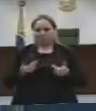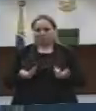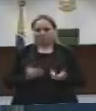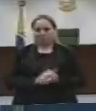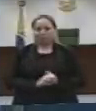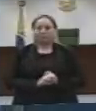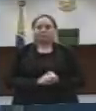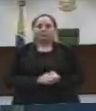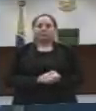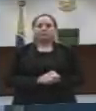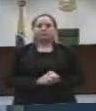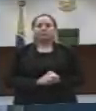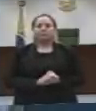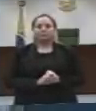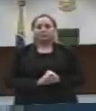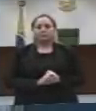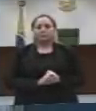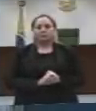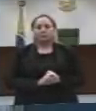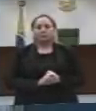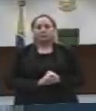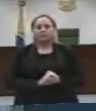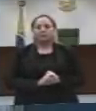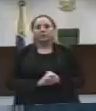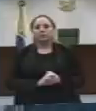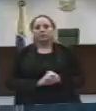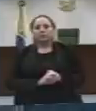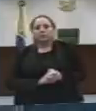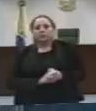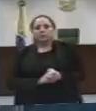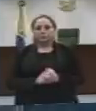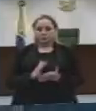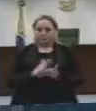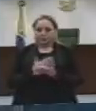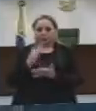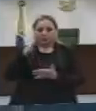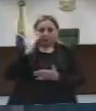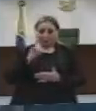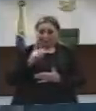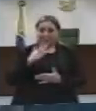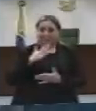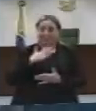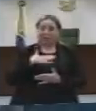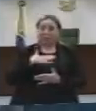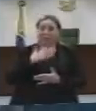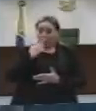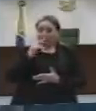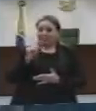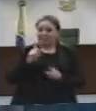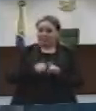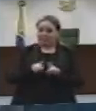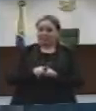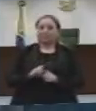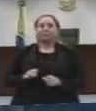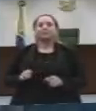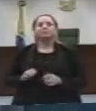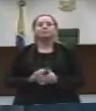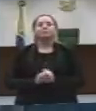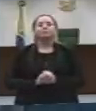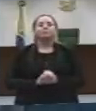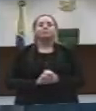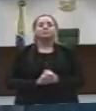parecida bom alguns entendem que não eu faço parte desses peço licença para dizer que sim e aí então ou seja o